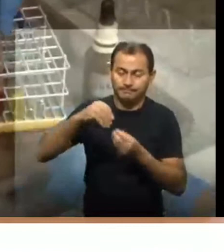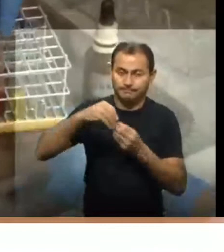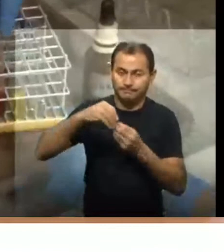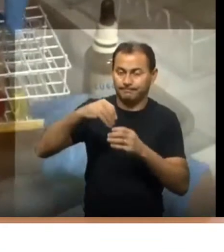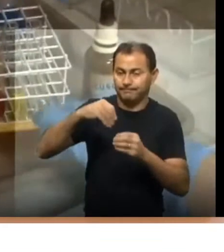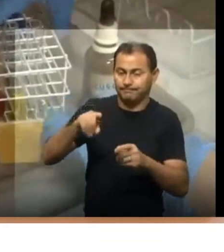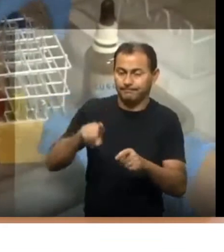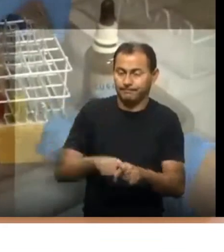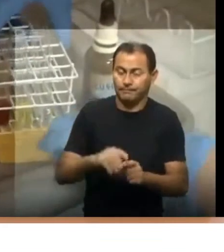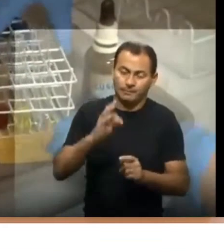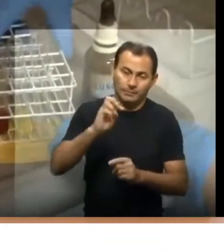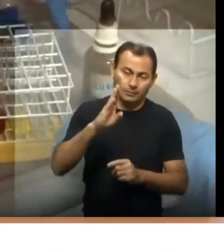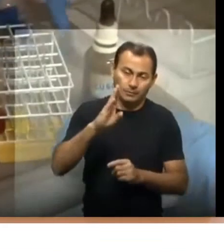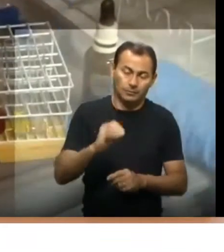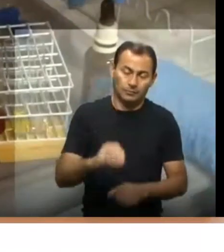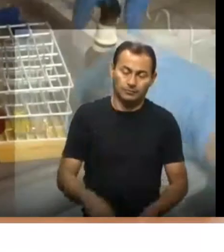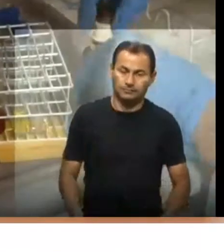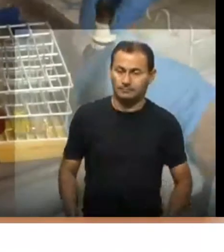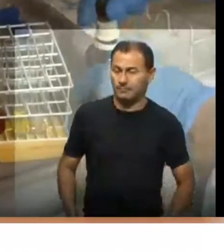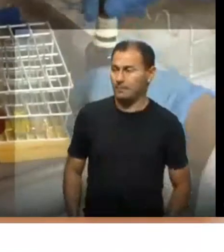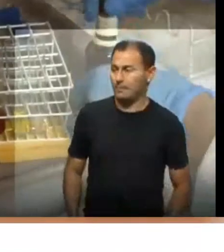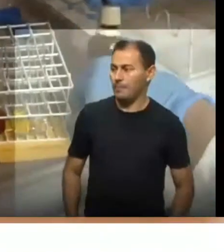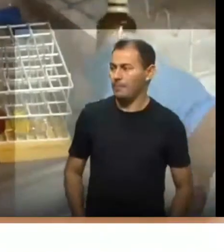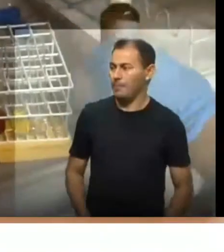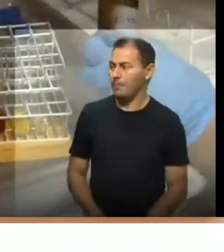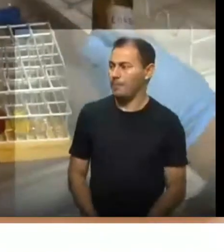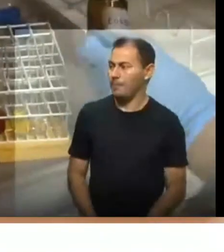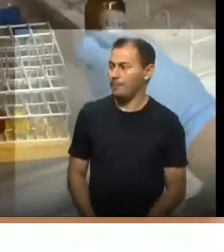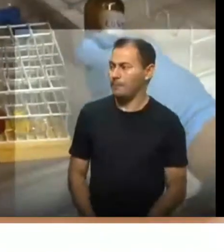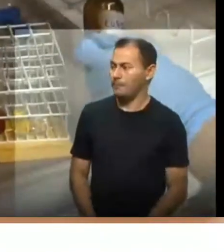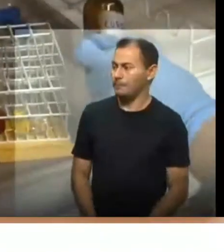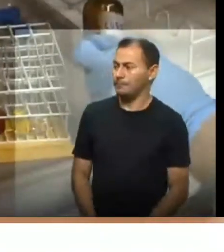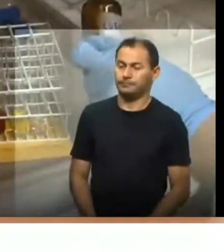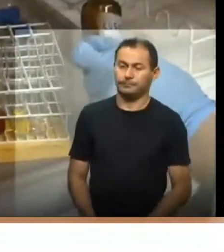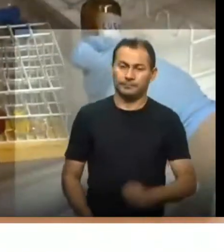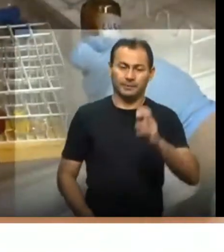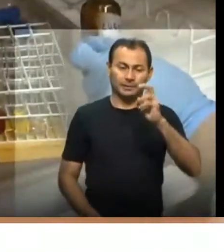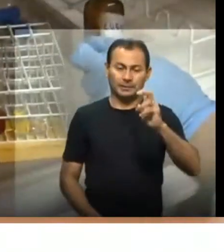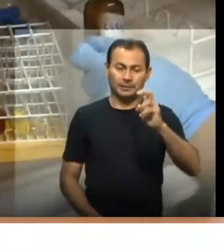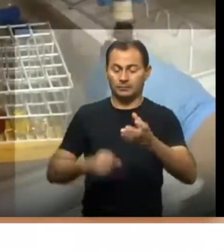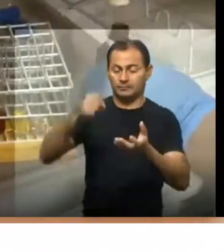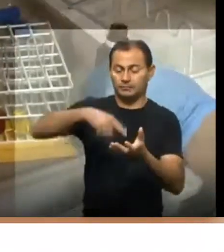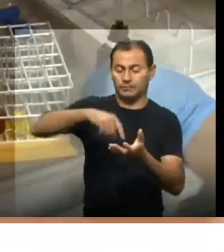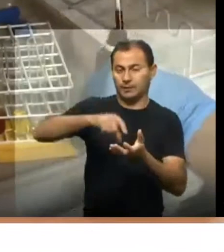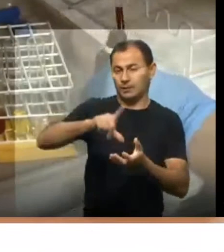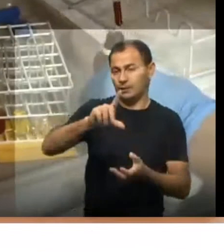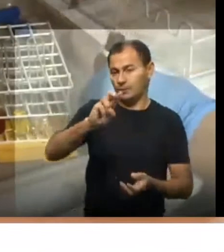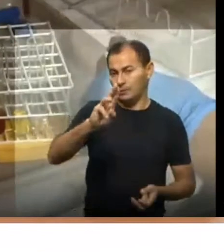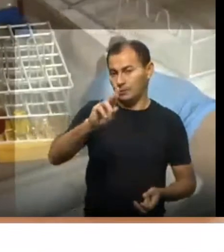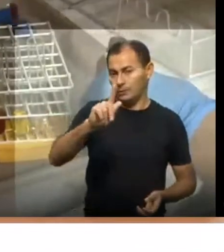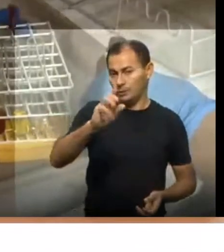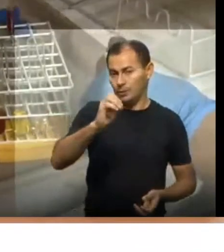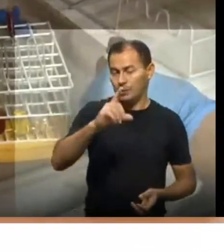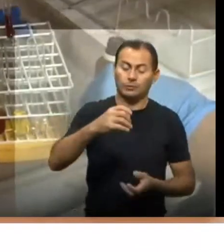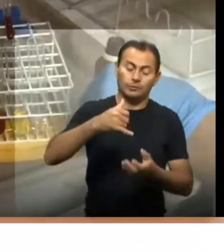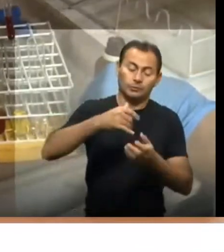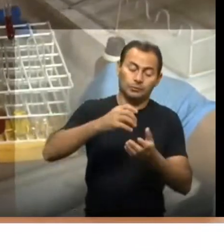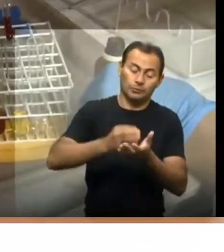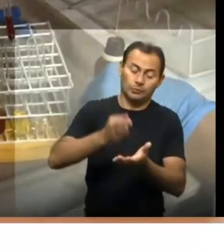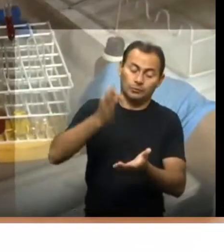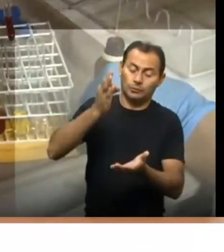Que você precisa fazer. Segue esse Instagram aqui. Publicação na próxima. Depois pego as